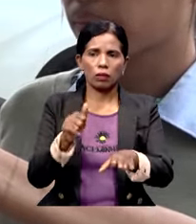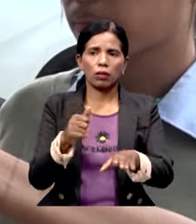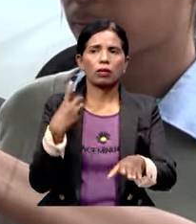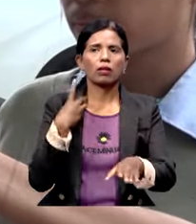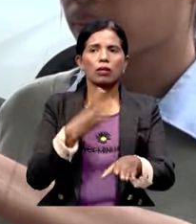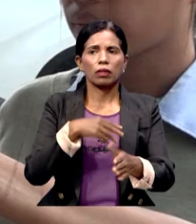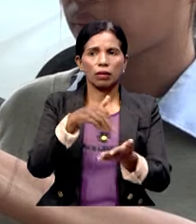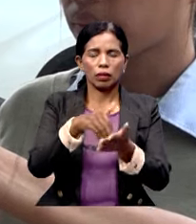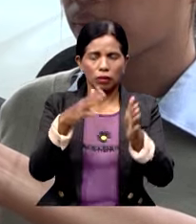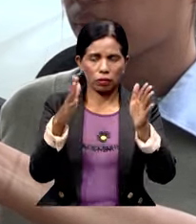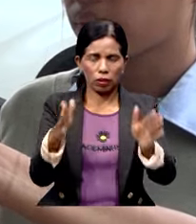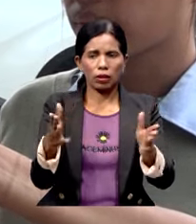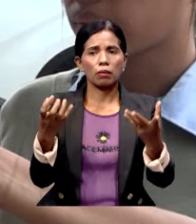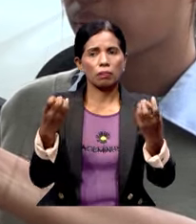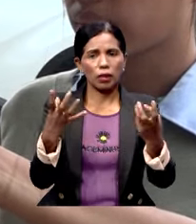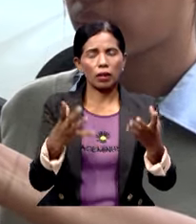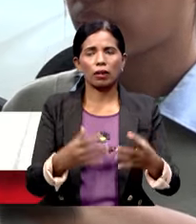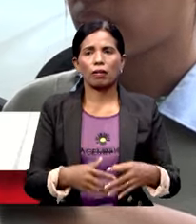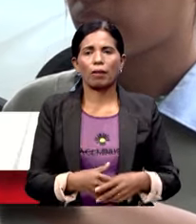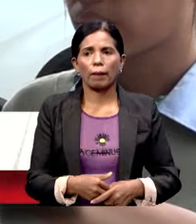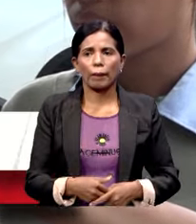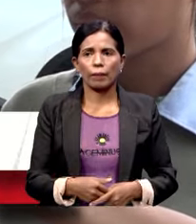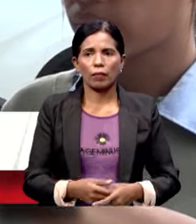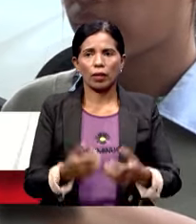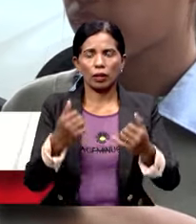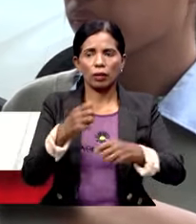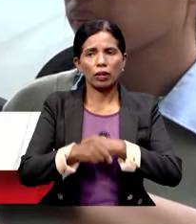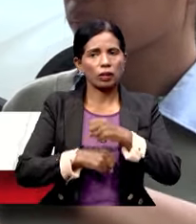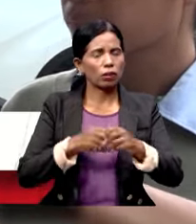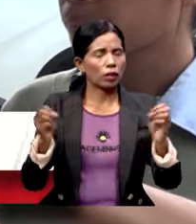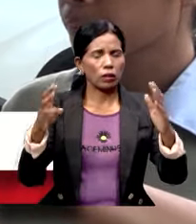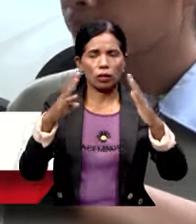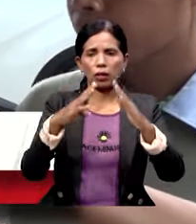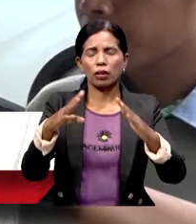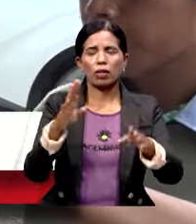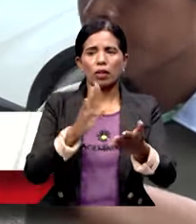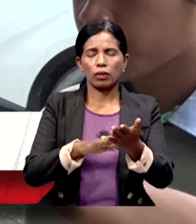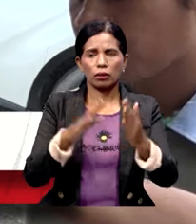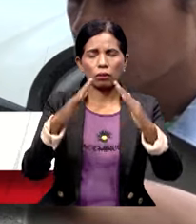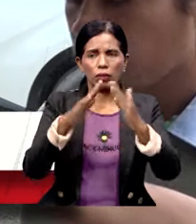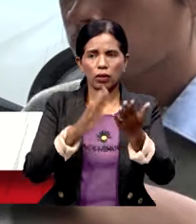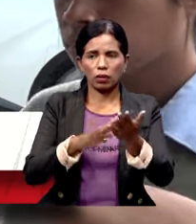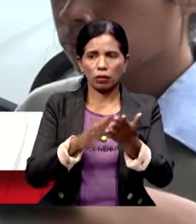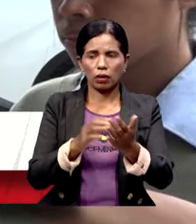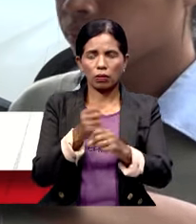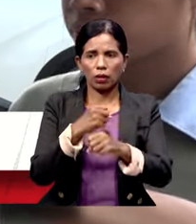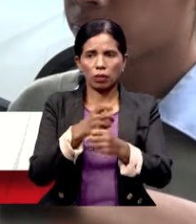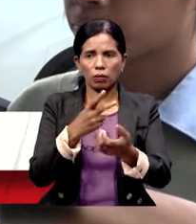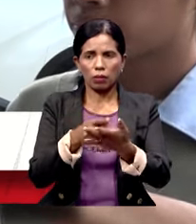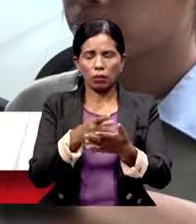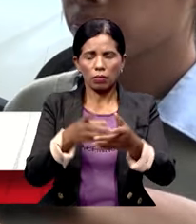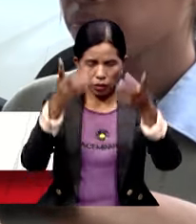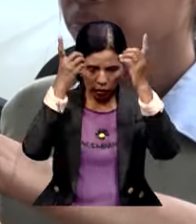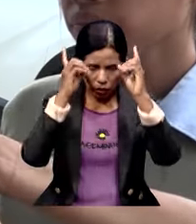ne estudantes lubuk bo tida ne be makakor sofre la iha edifício ke ita hasai tia edifício atalo projeto ida ke bele termina